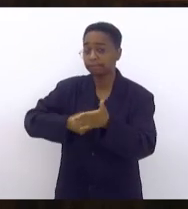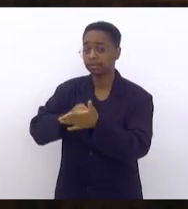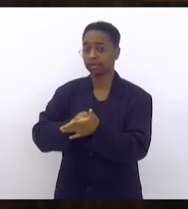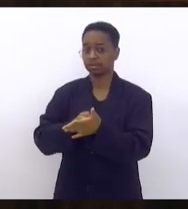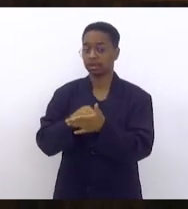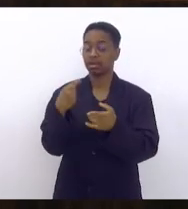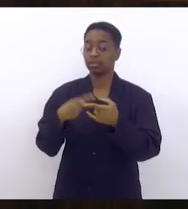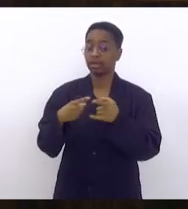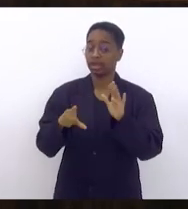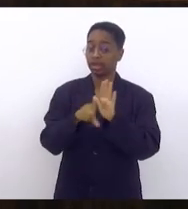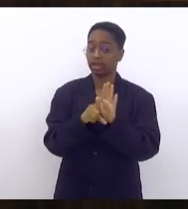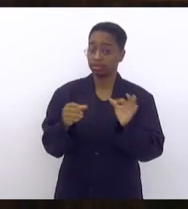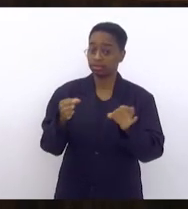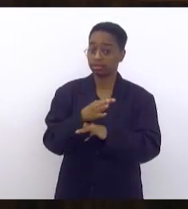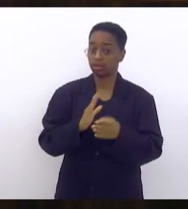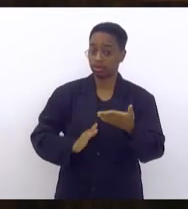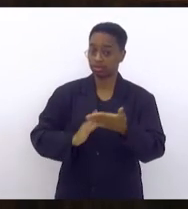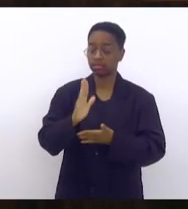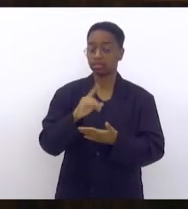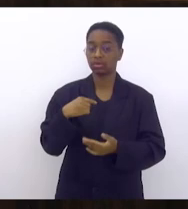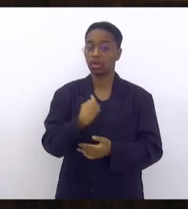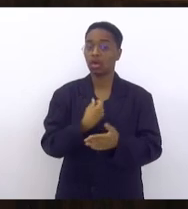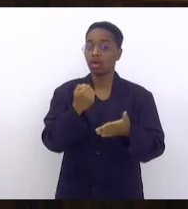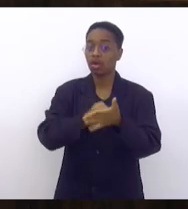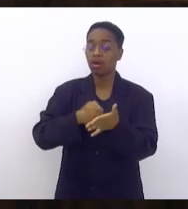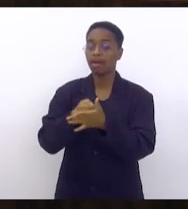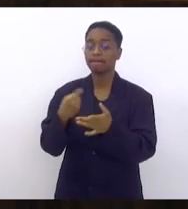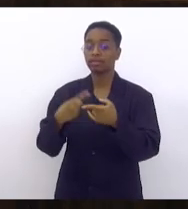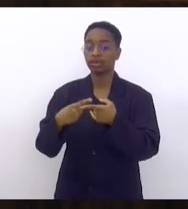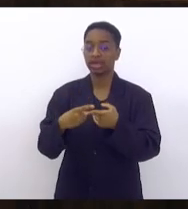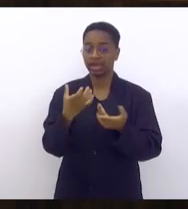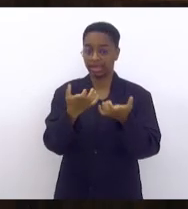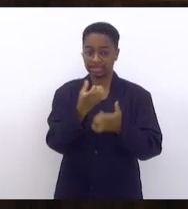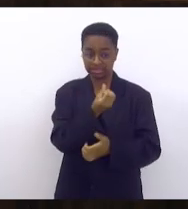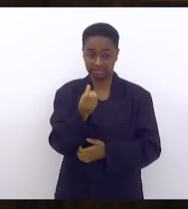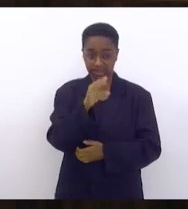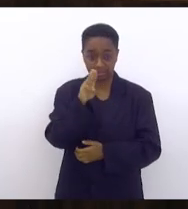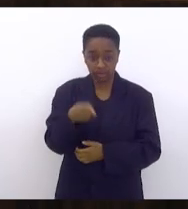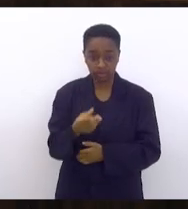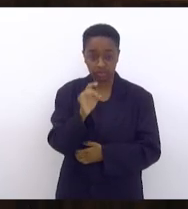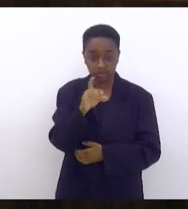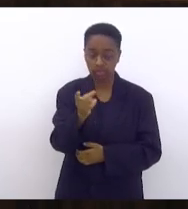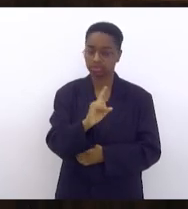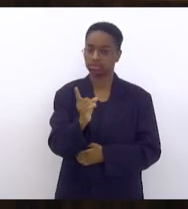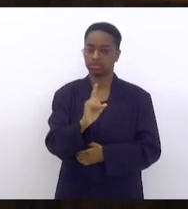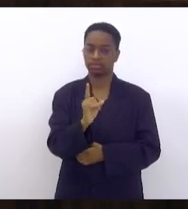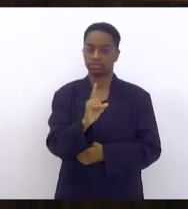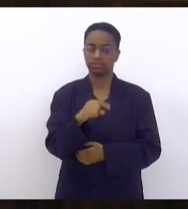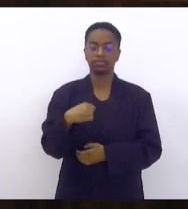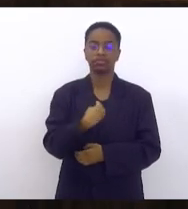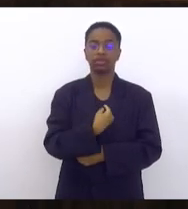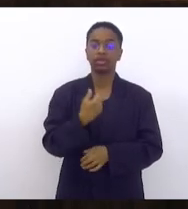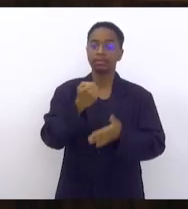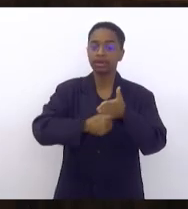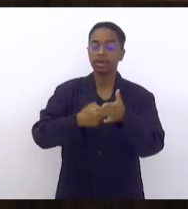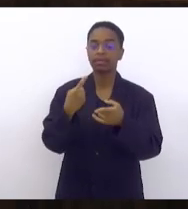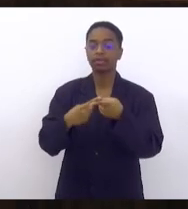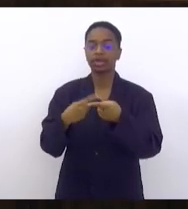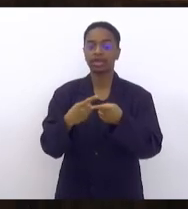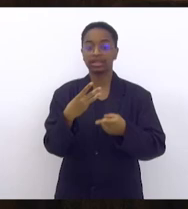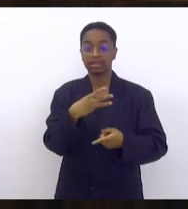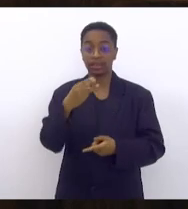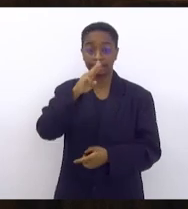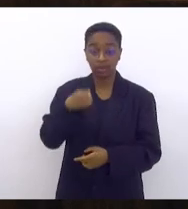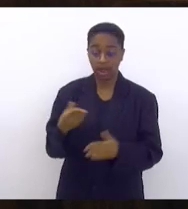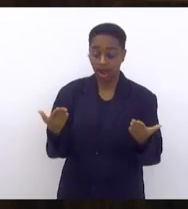porque a lei foi aprovada. Nós vamos brigar não só pelos 66 milhões do ano que vem, nós vamos brigar pelos 33 milhões